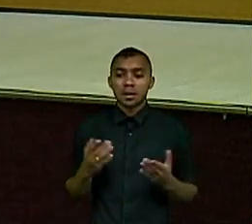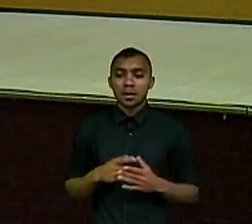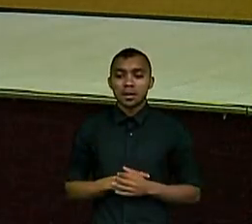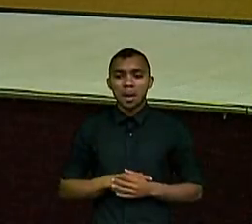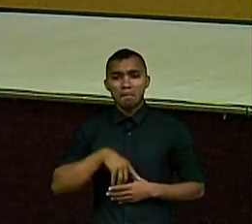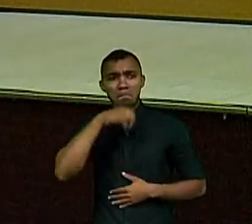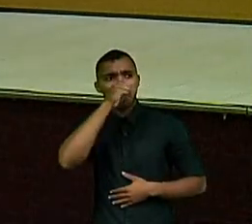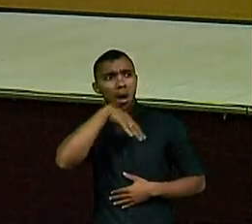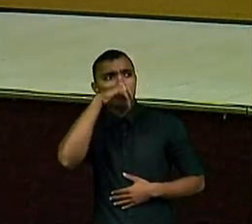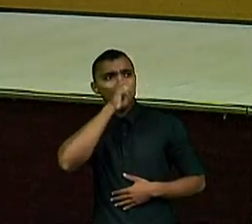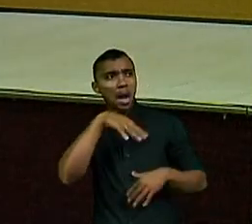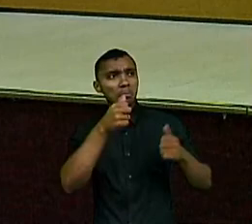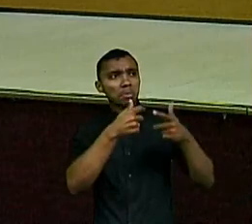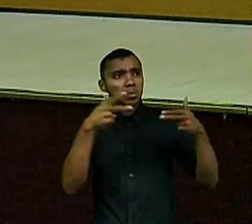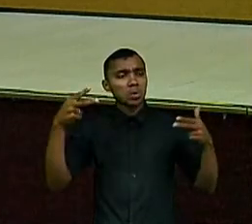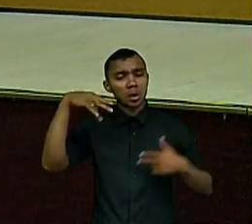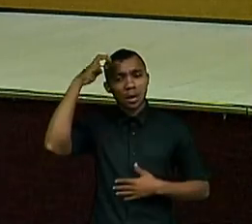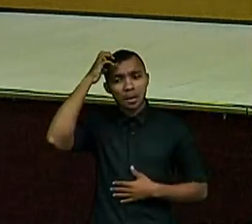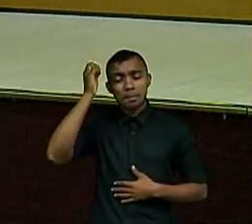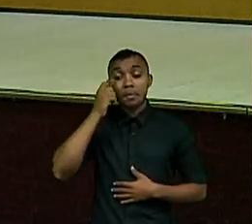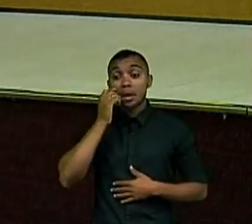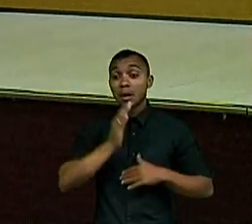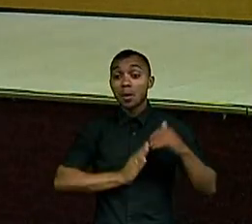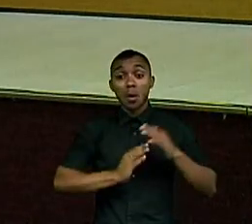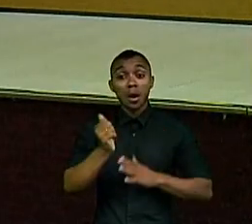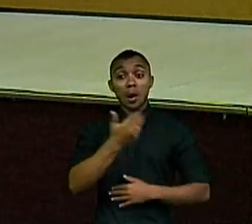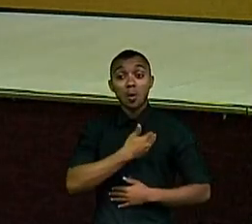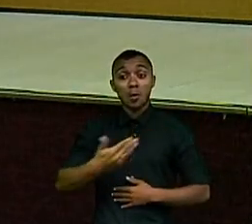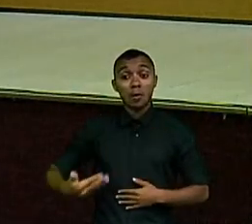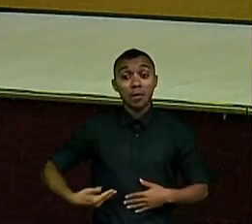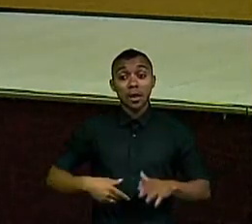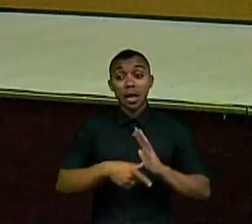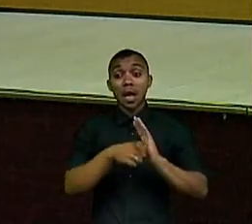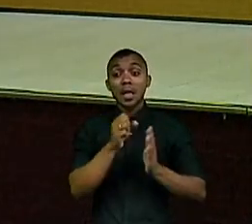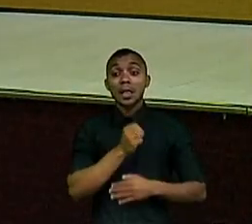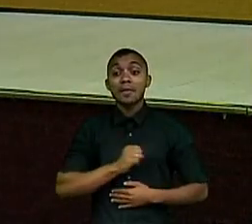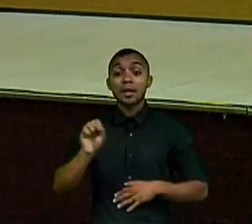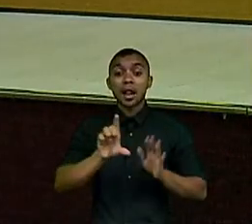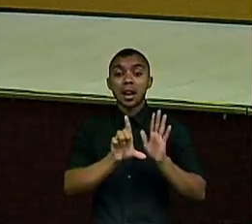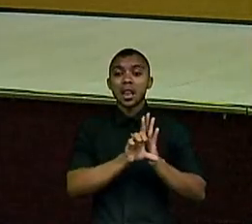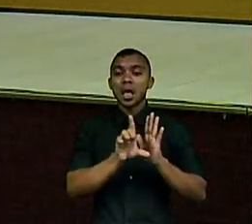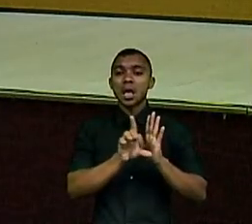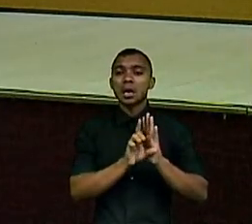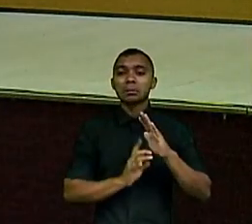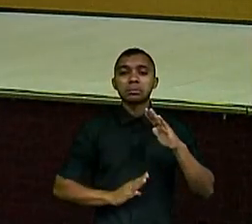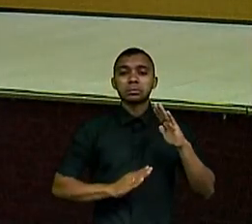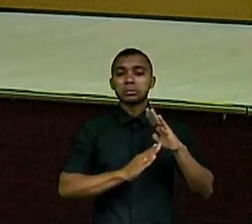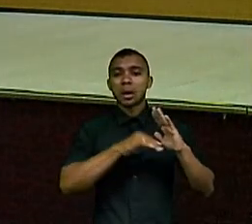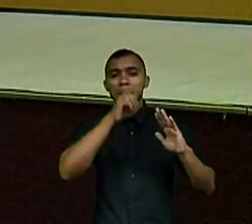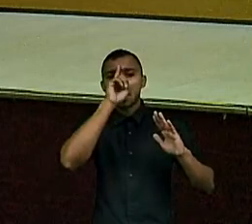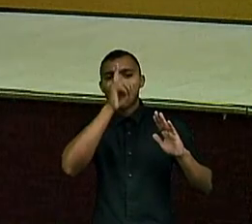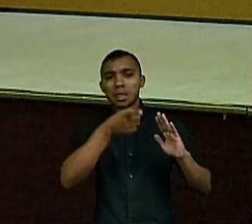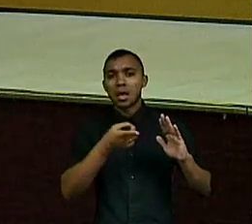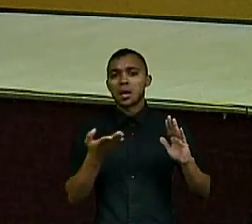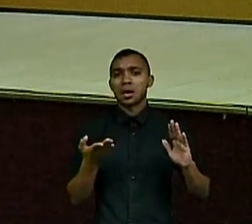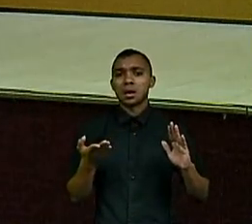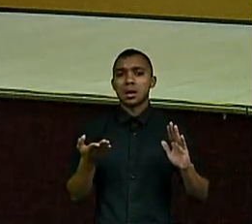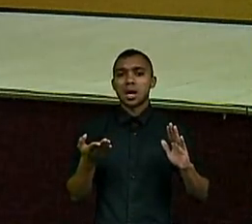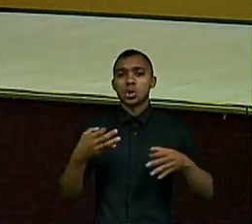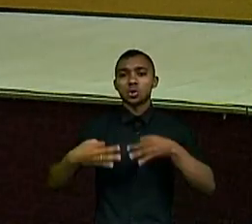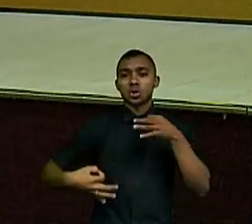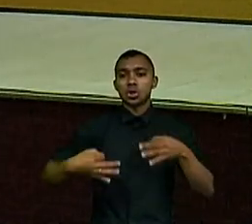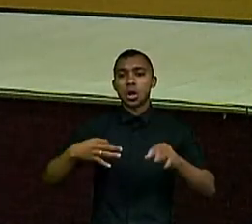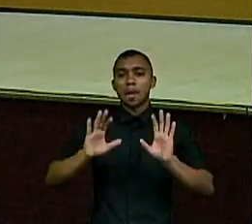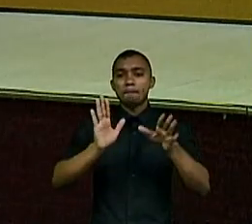gente todo governante que defender limitação de lei que defender fechamento de poder judicial